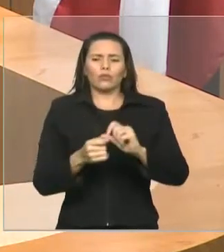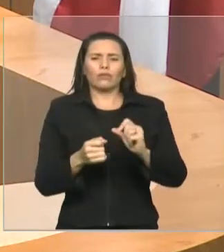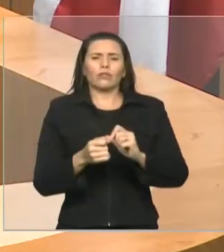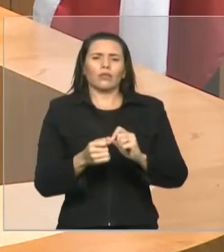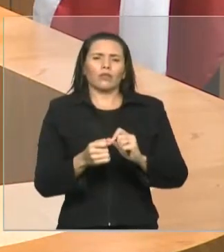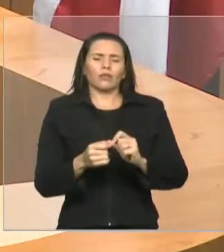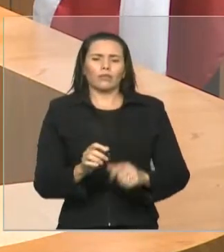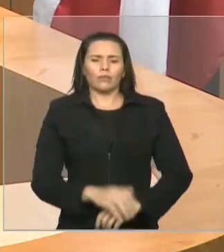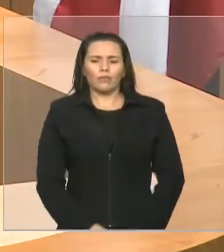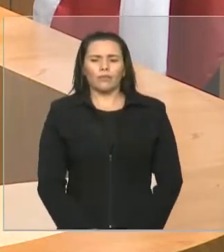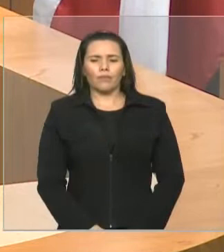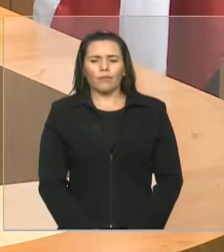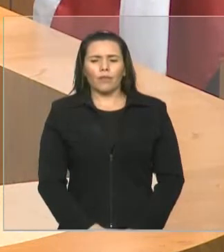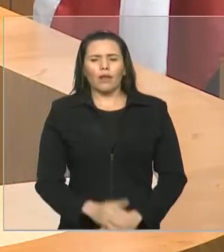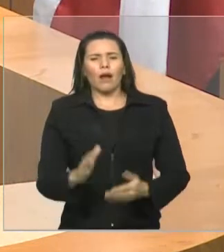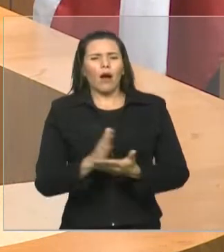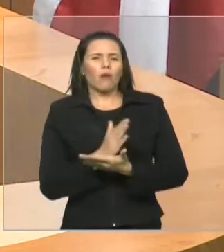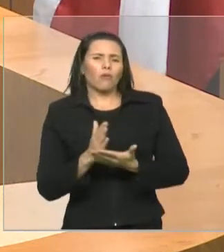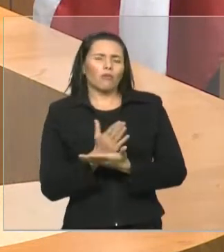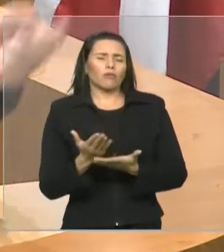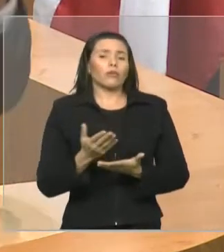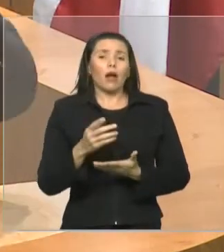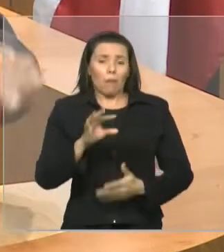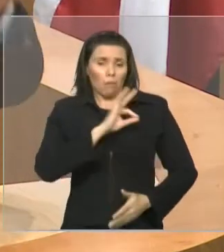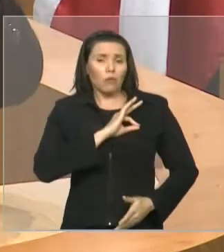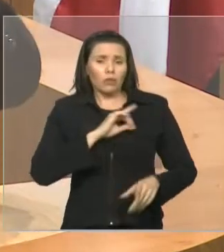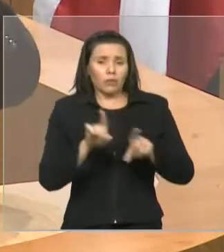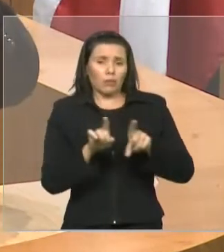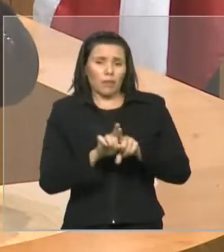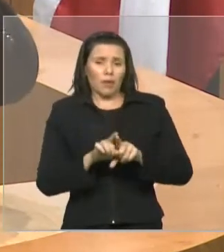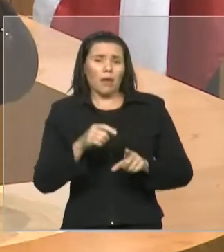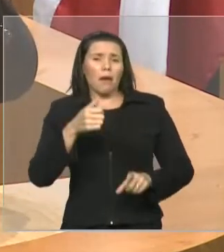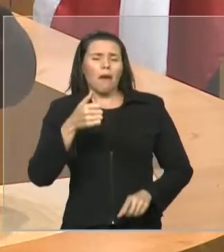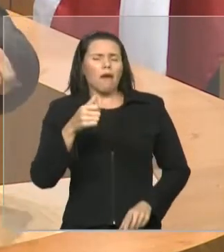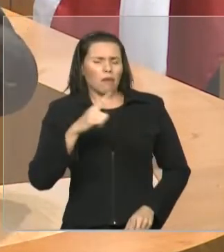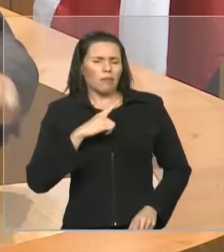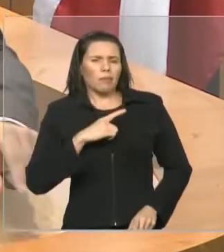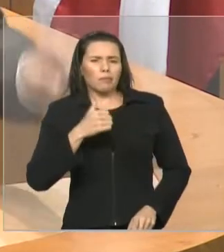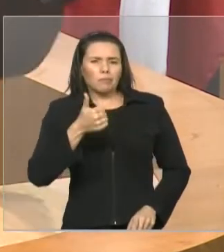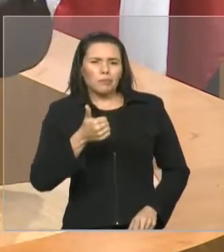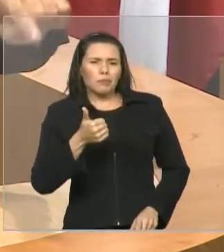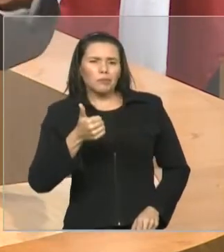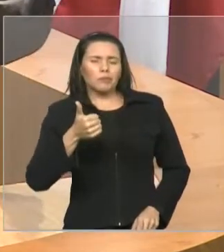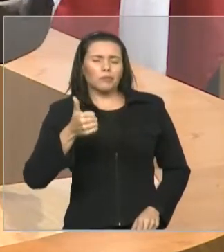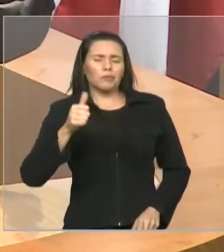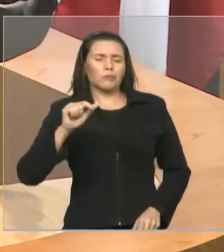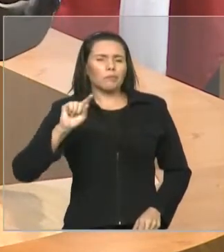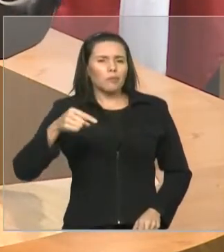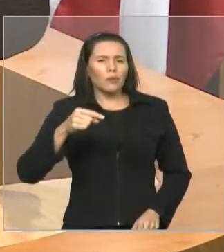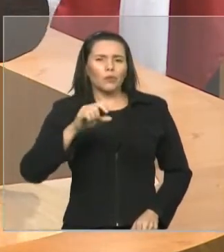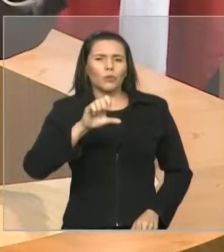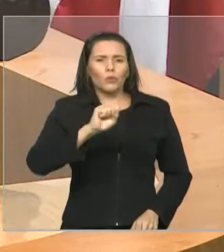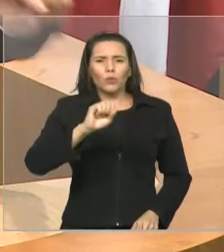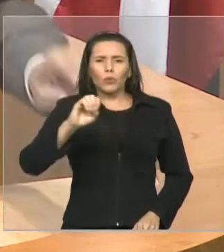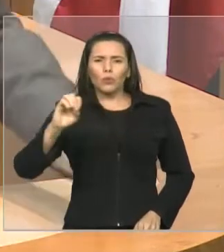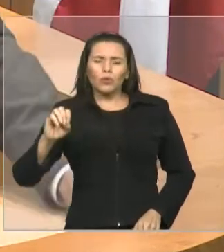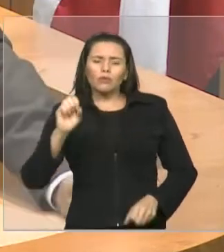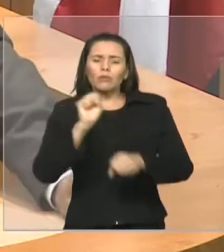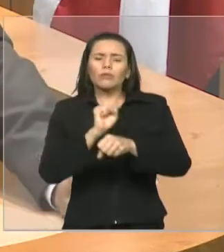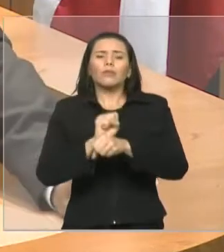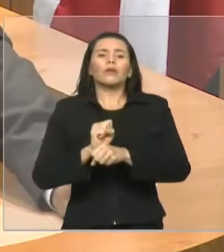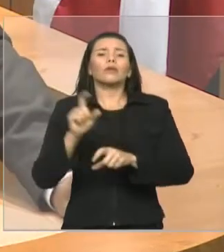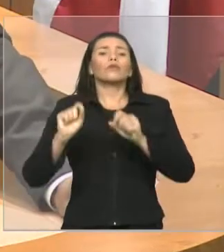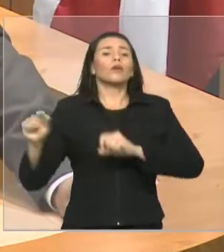nomeação. 1.800 aguardam ainda a nomeação. Aprovamos o orçamento e a previsão orçamentária para a nomeação de 2